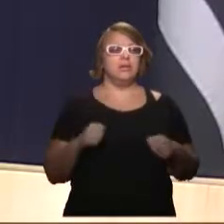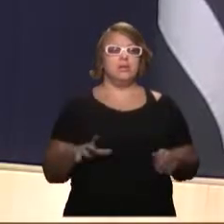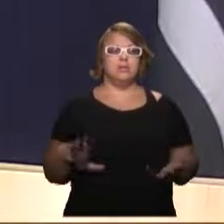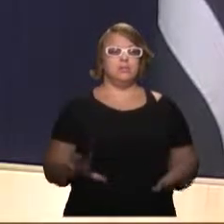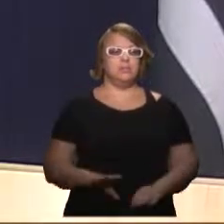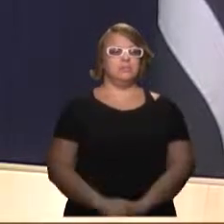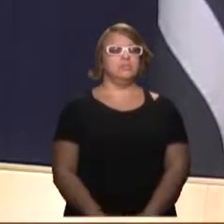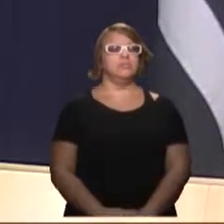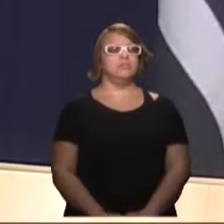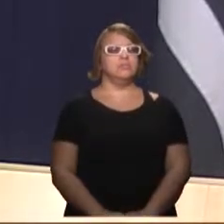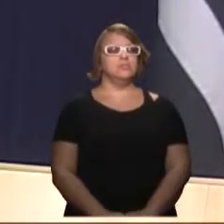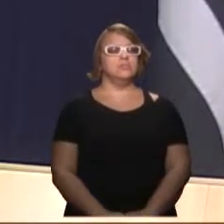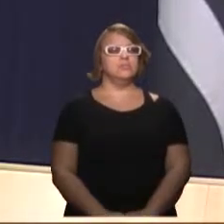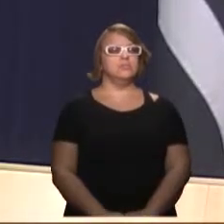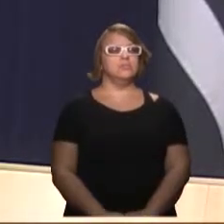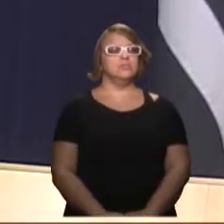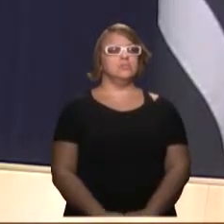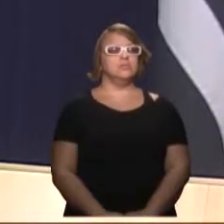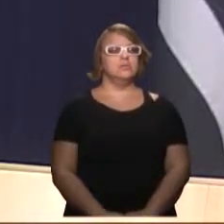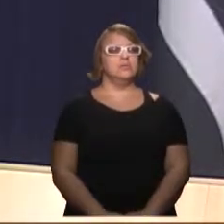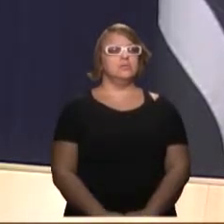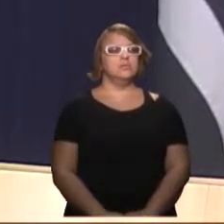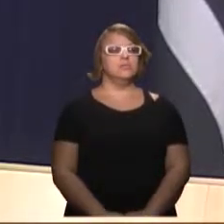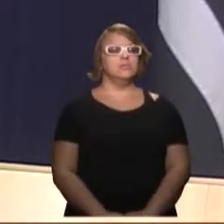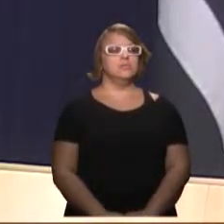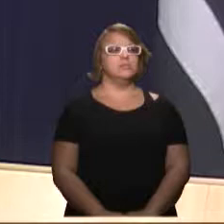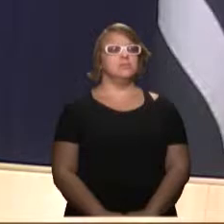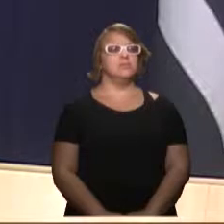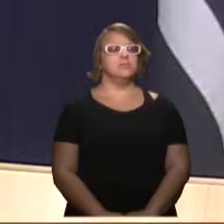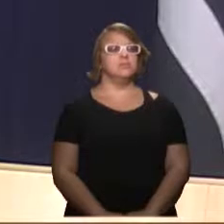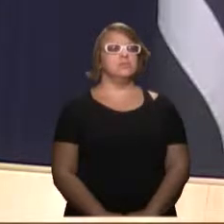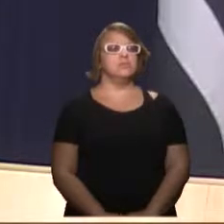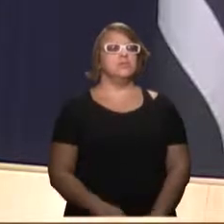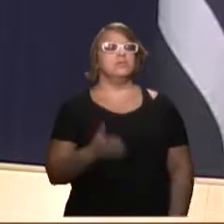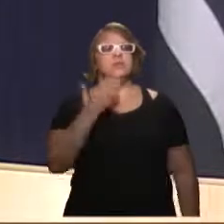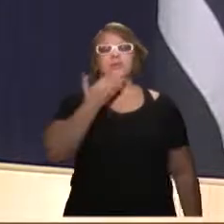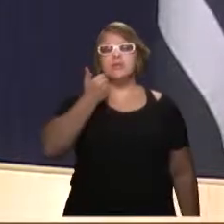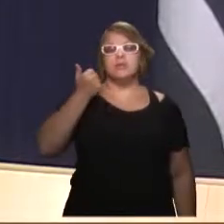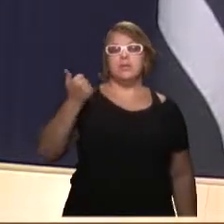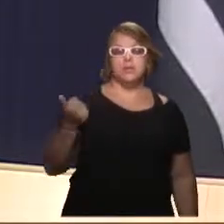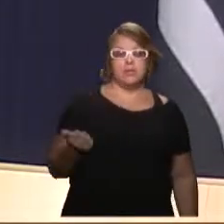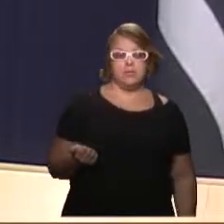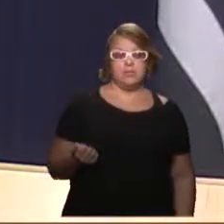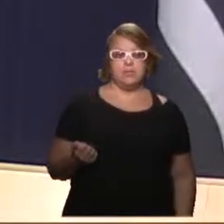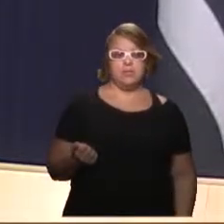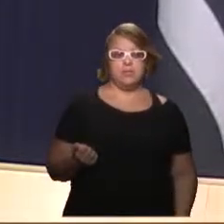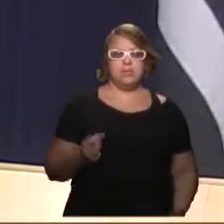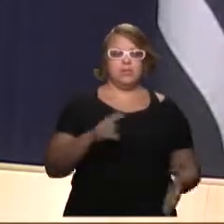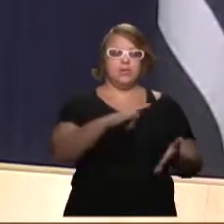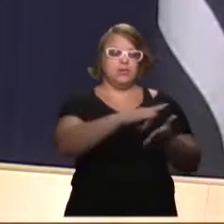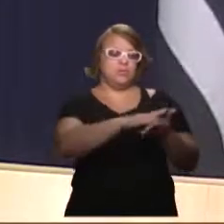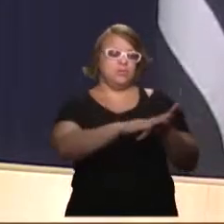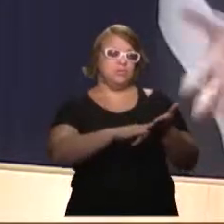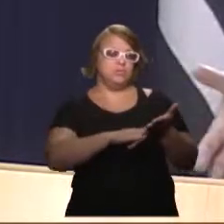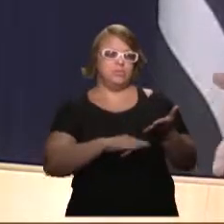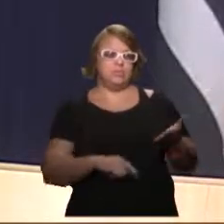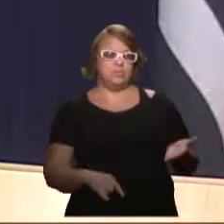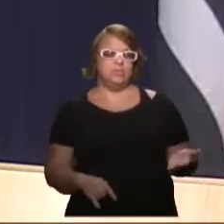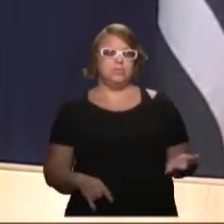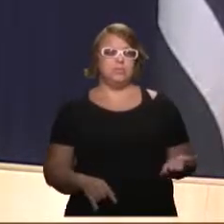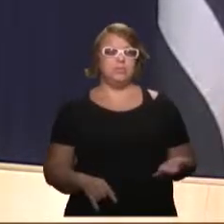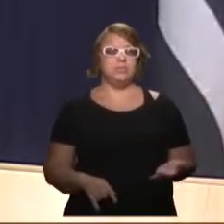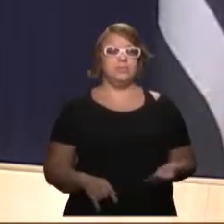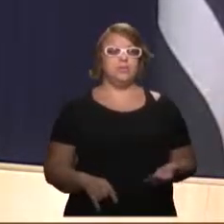essa obrigatoriedade. Então, acho que tudo para somar de forma comprovada, que o vereador Luizinho também está